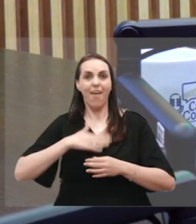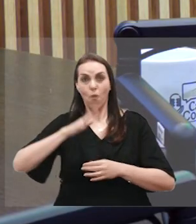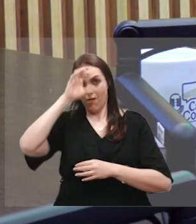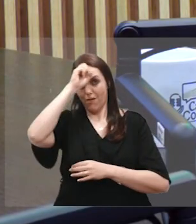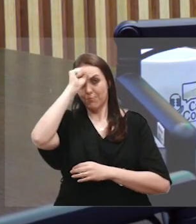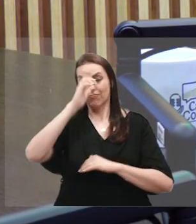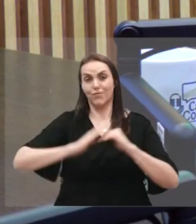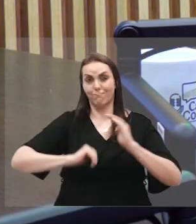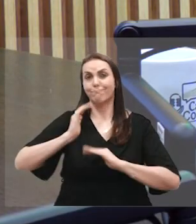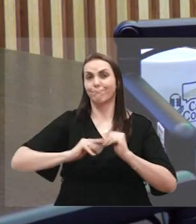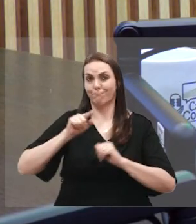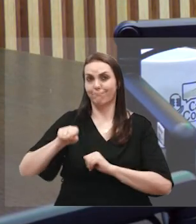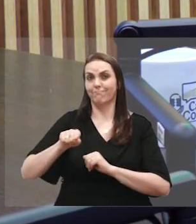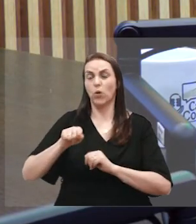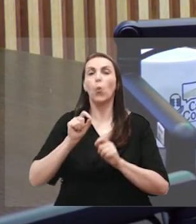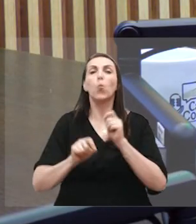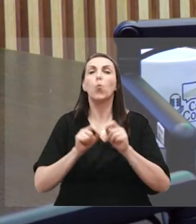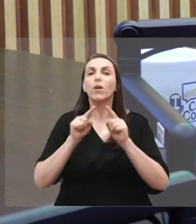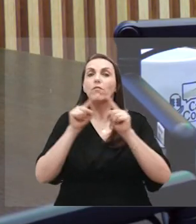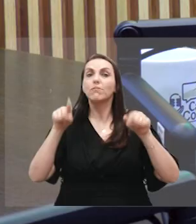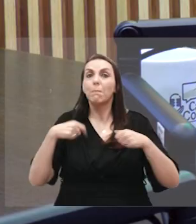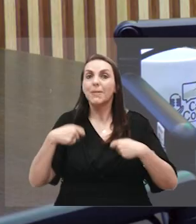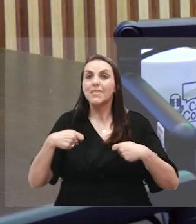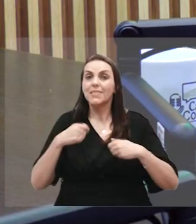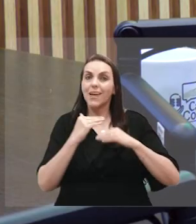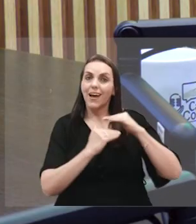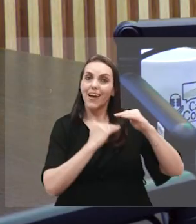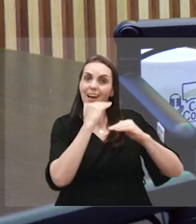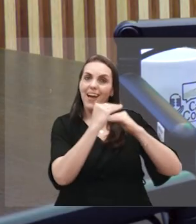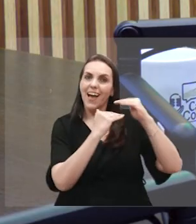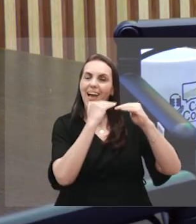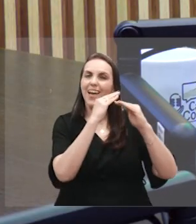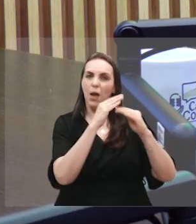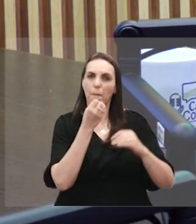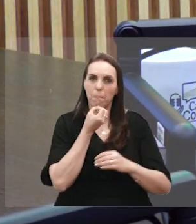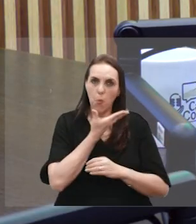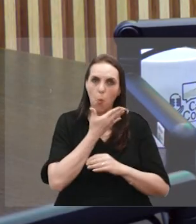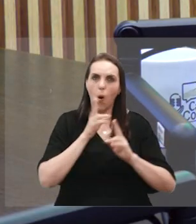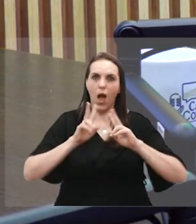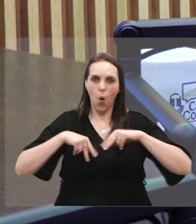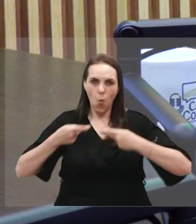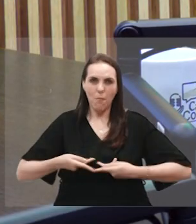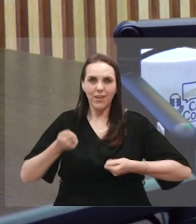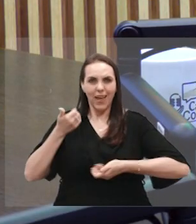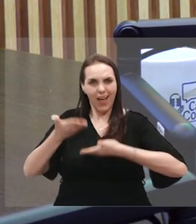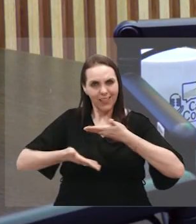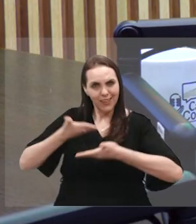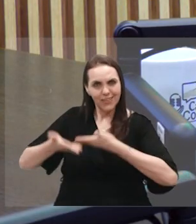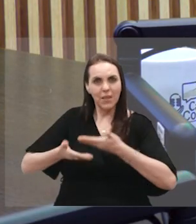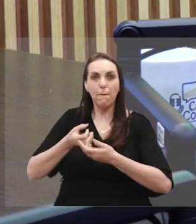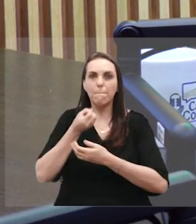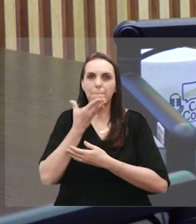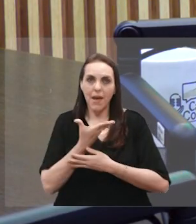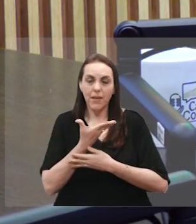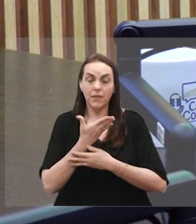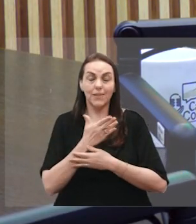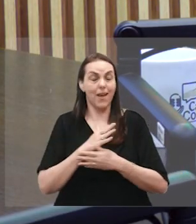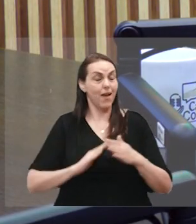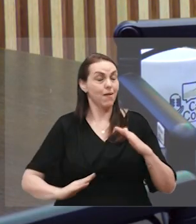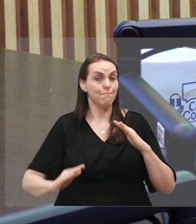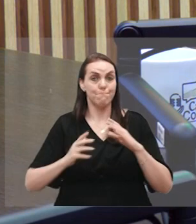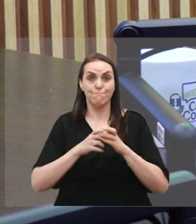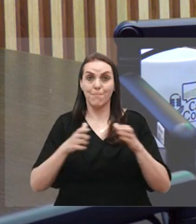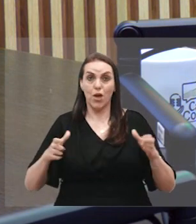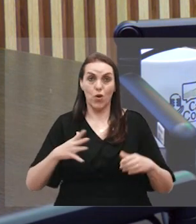nova, o que o servidor precisa? Um plano de carreira bom e humanização, ele tem que ser tratado bem. A gente tem um dos maiores índices de